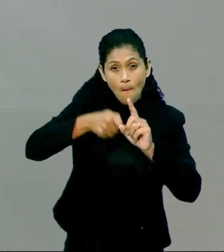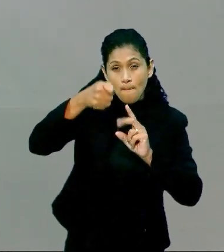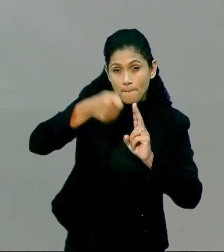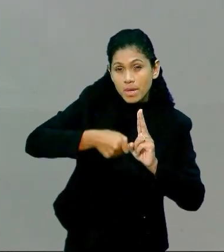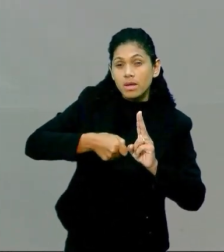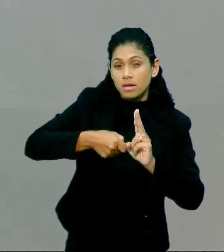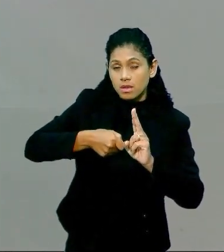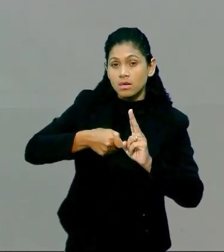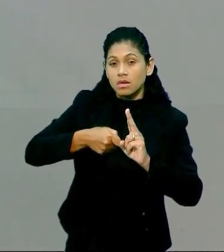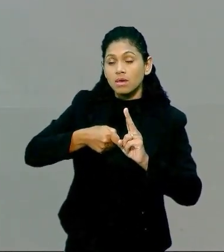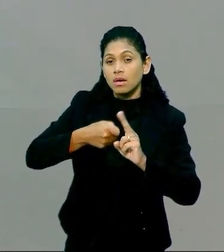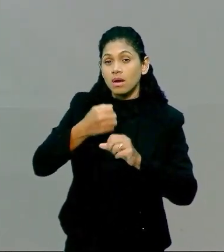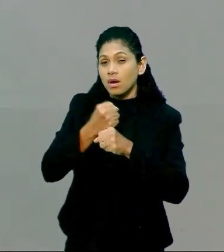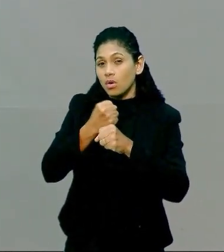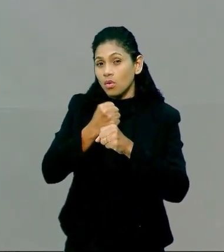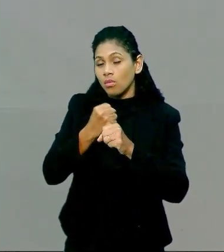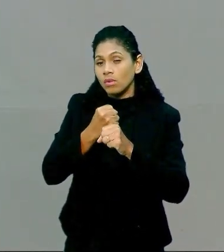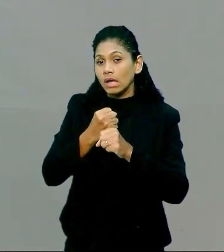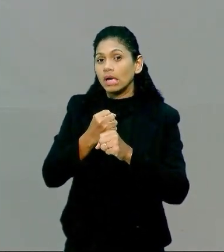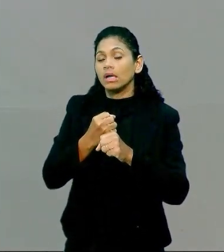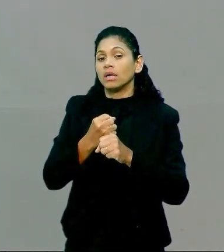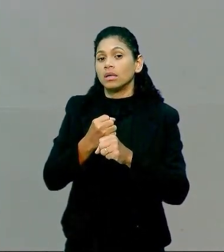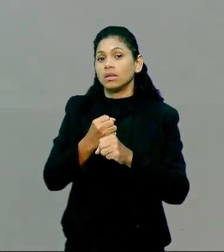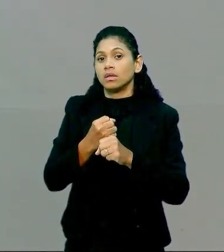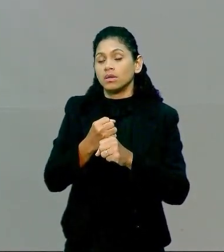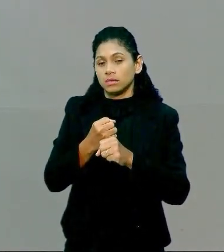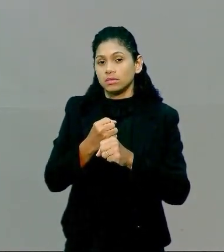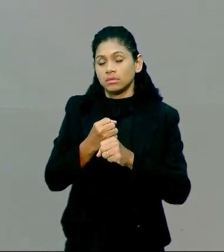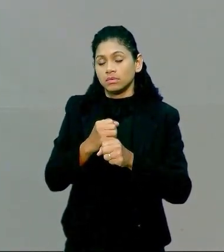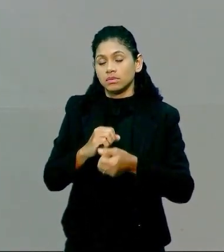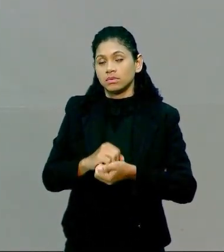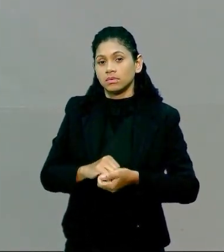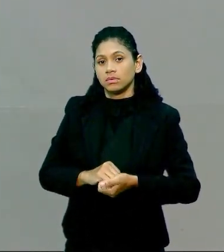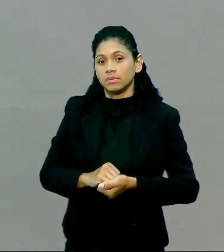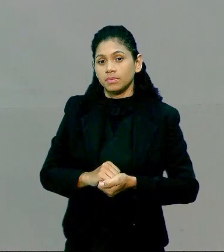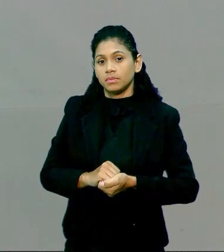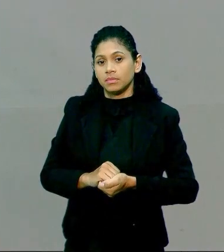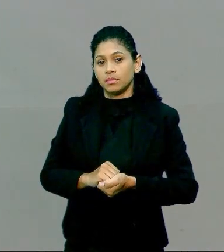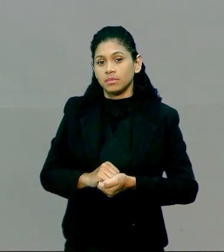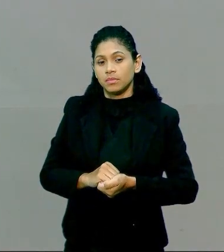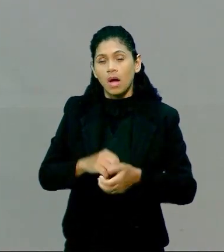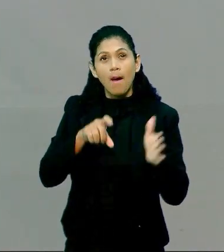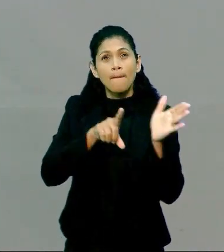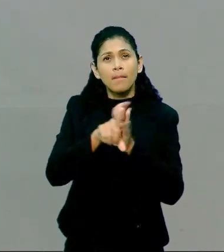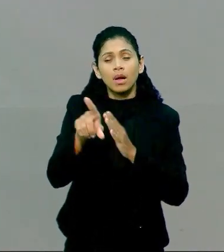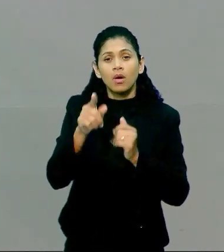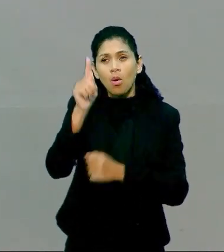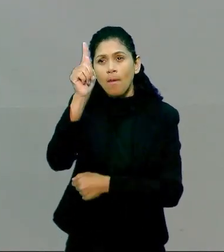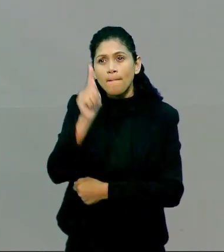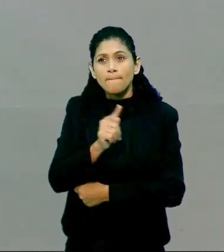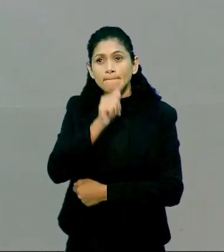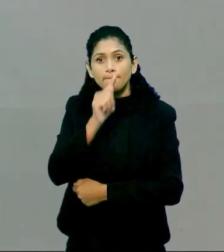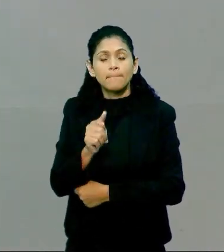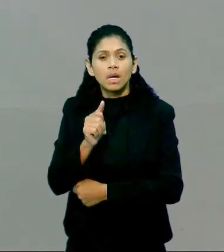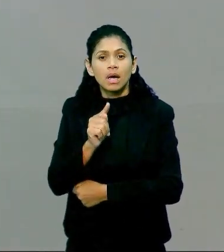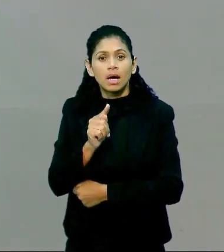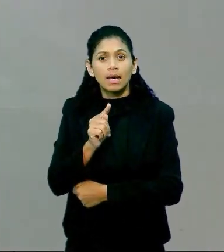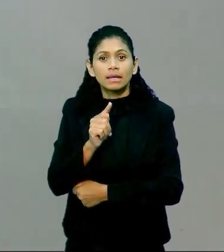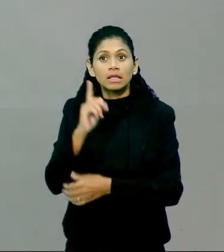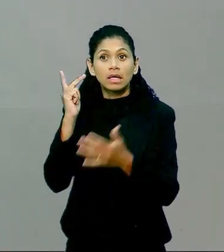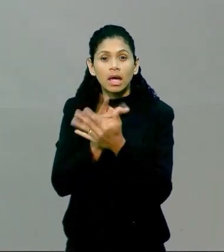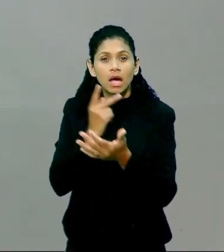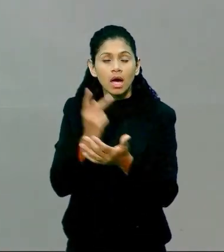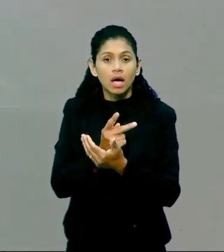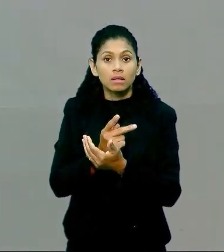questão dessa porque ele não observa, né, o prefixo. Muitas das vezes aquelas questões que diz assim, marque a incorreta. O camarada vai lá e marca